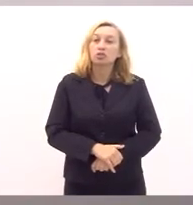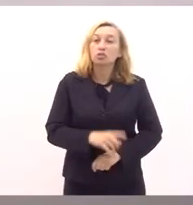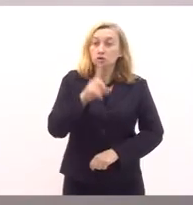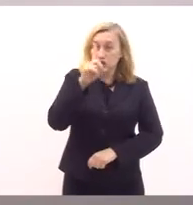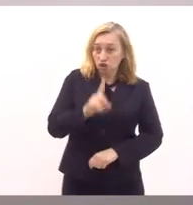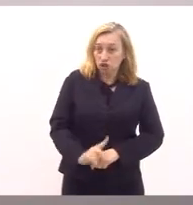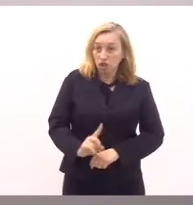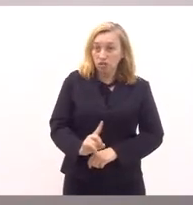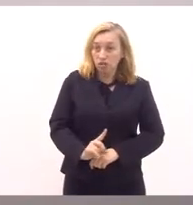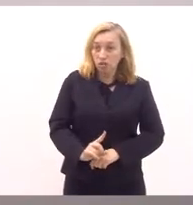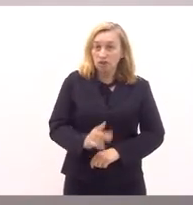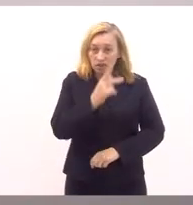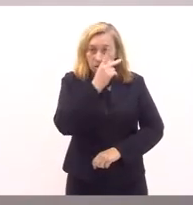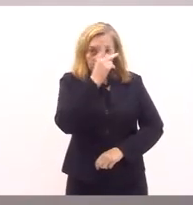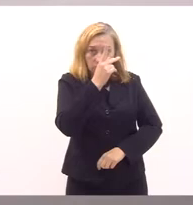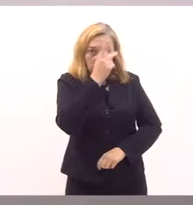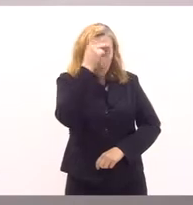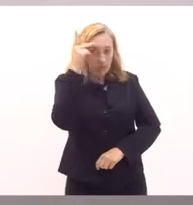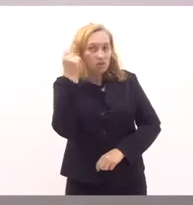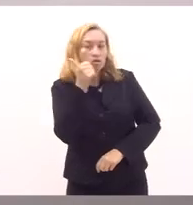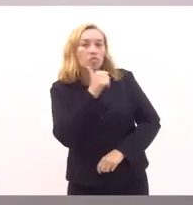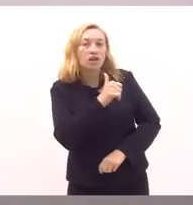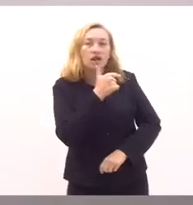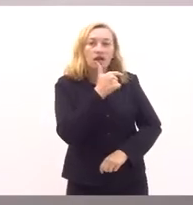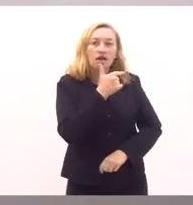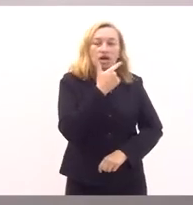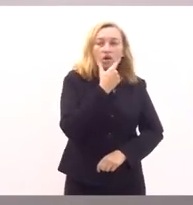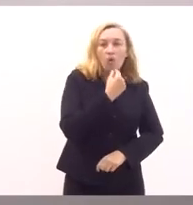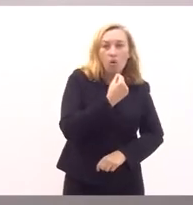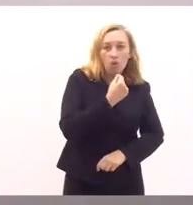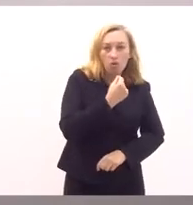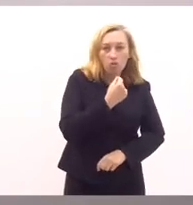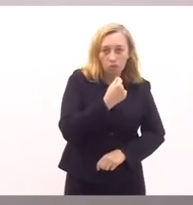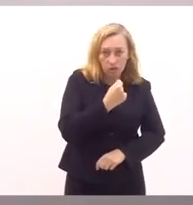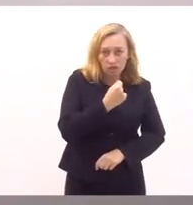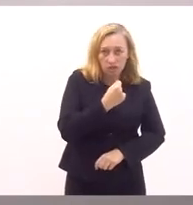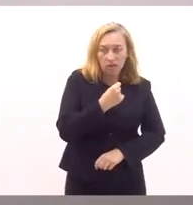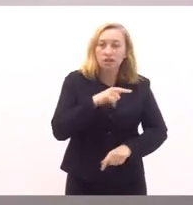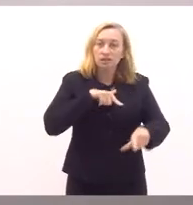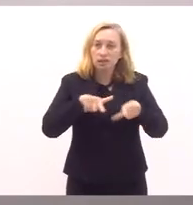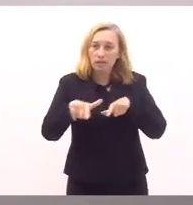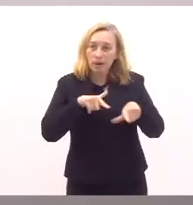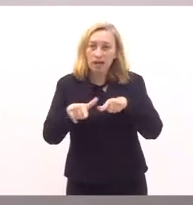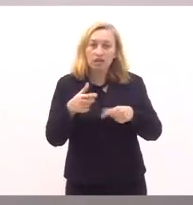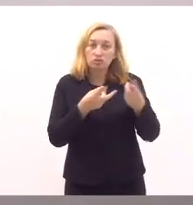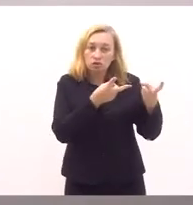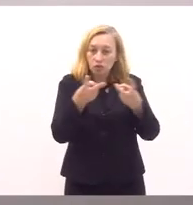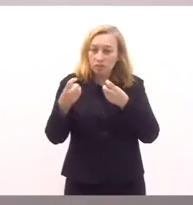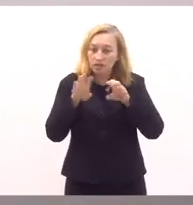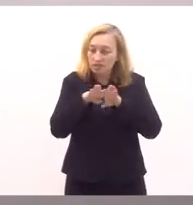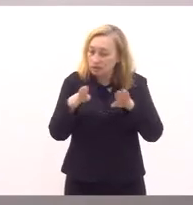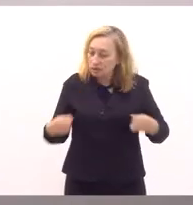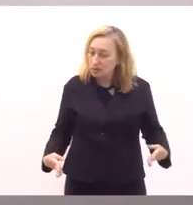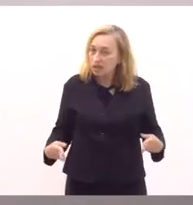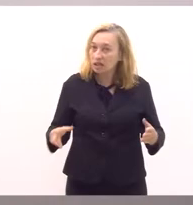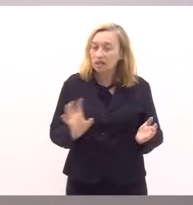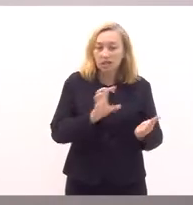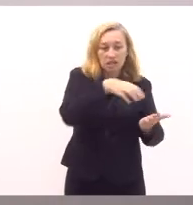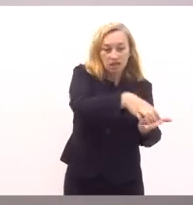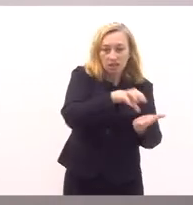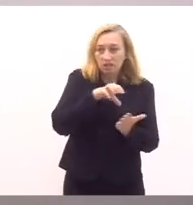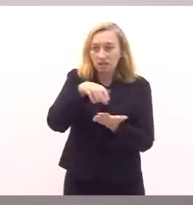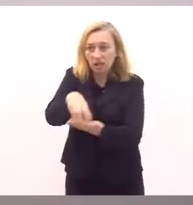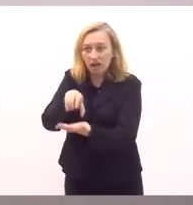dessa trabalhadora, e olhando a composição dessa mesa, né, nós vemos aqui as centrais